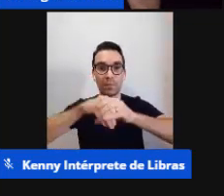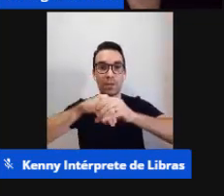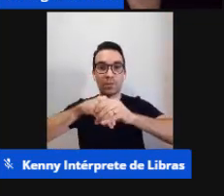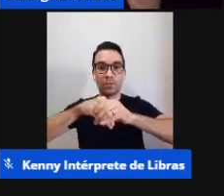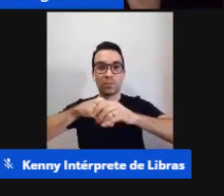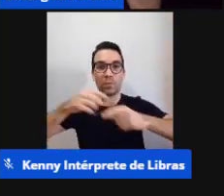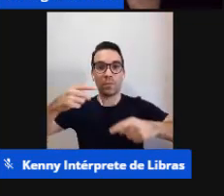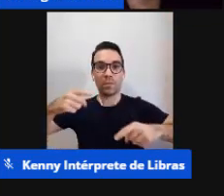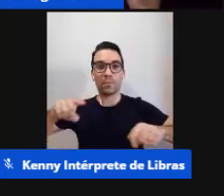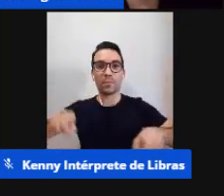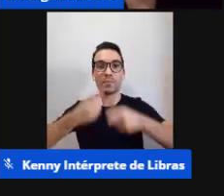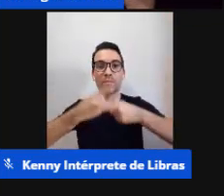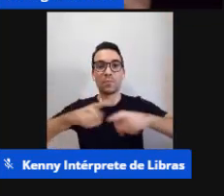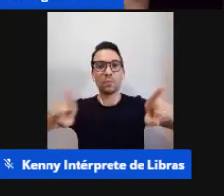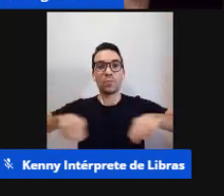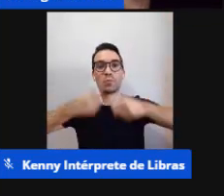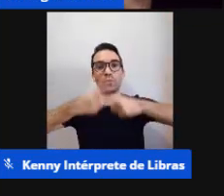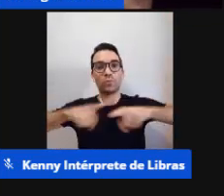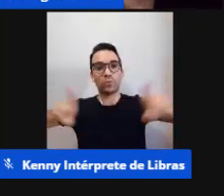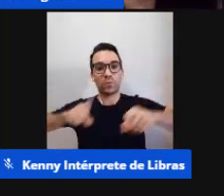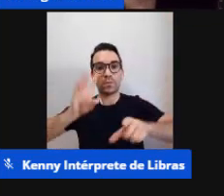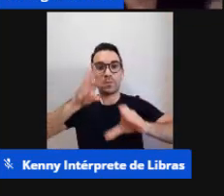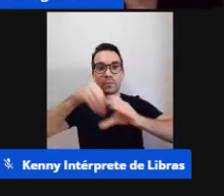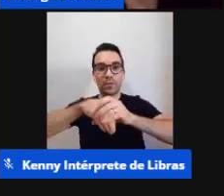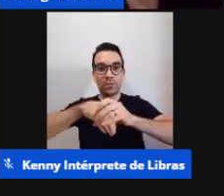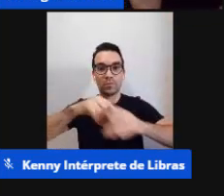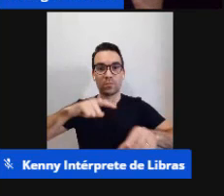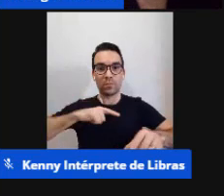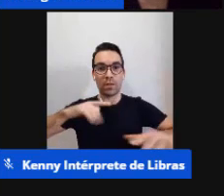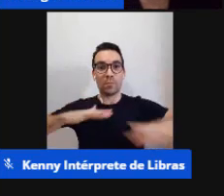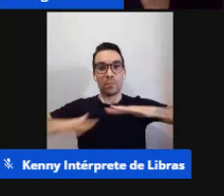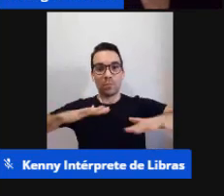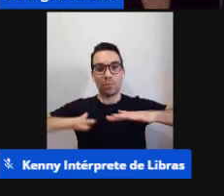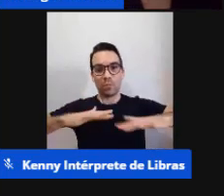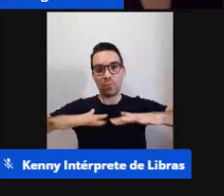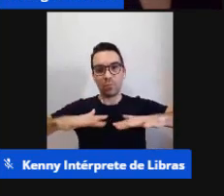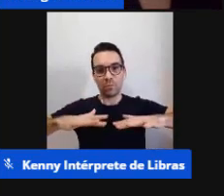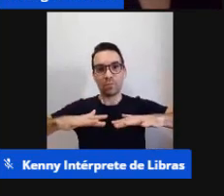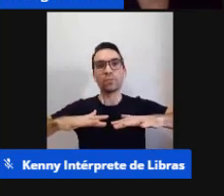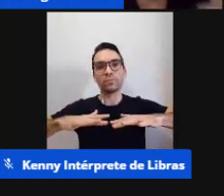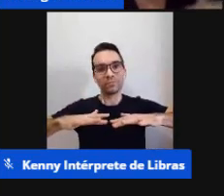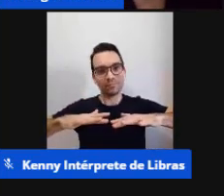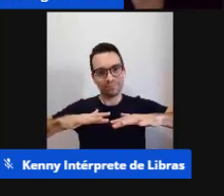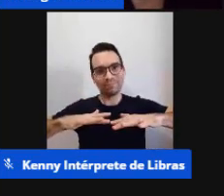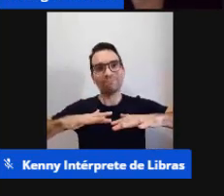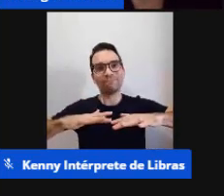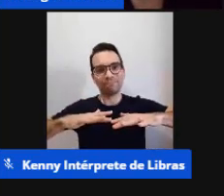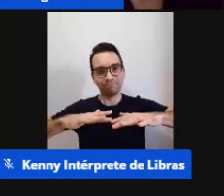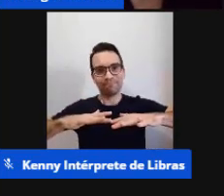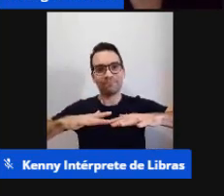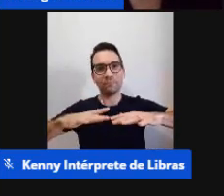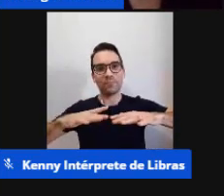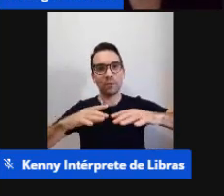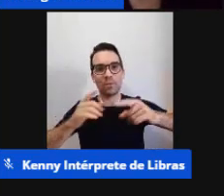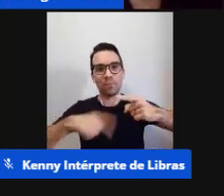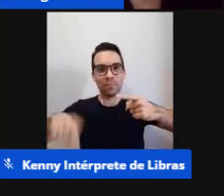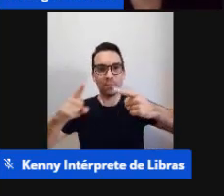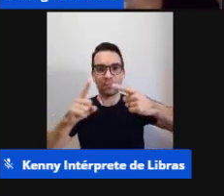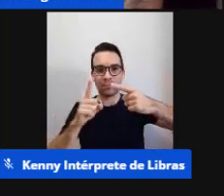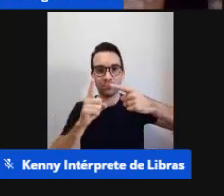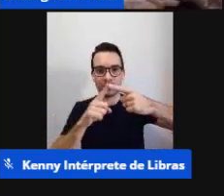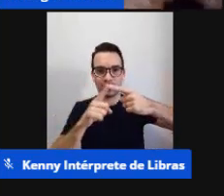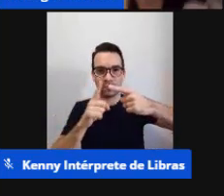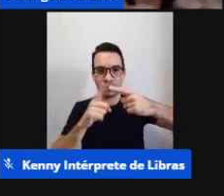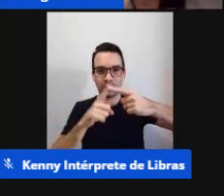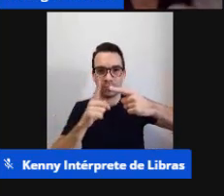crianças sabem direitinho. Então, o eu, o outro e nós, ele vai estar de forma secundária. Ele vai estar lá no planejamento? Vai. Mas